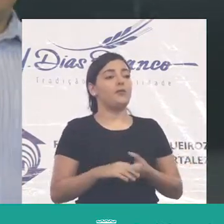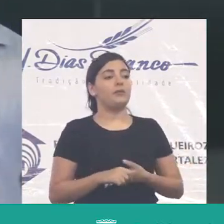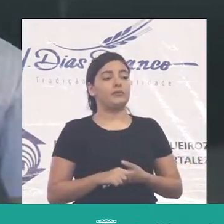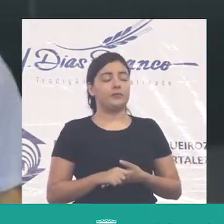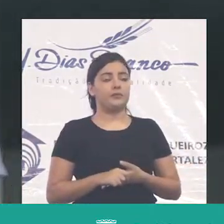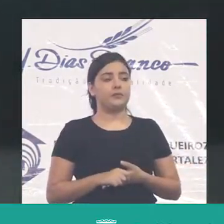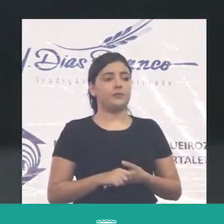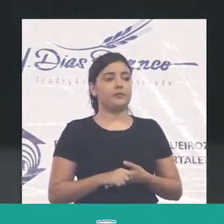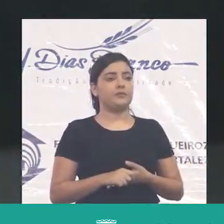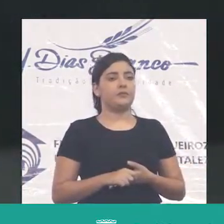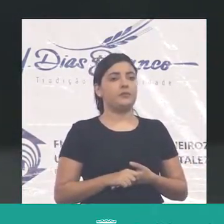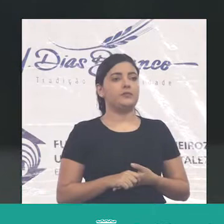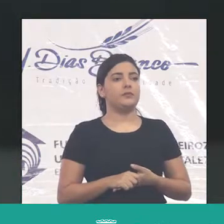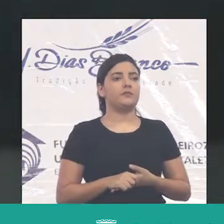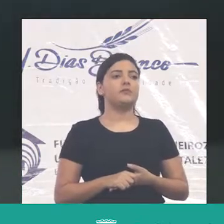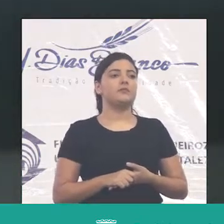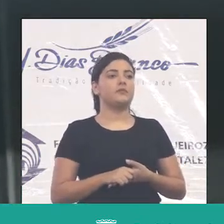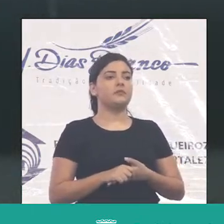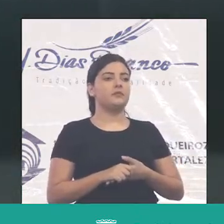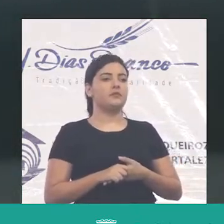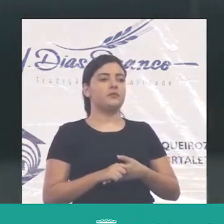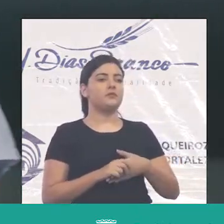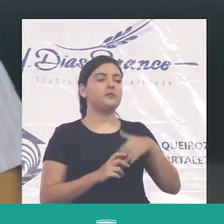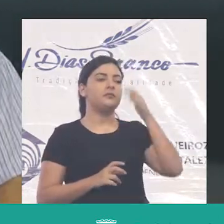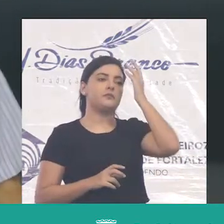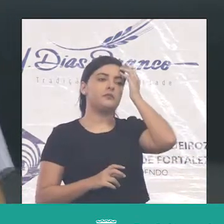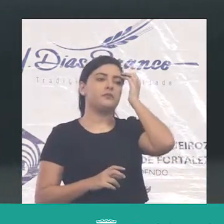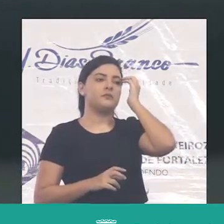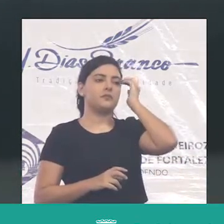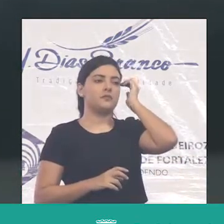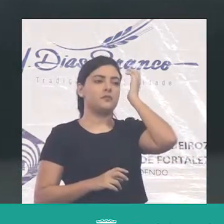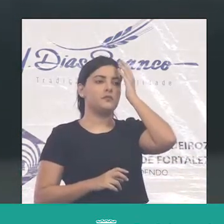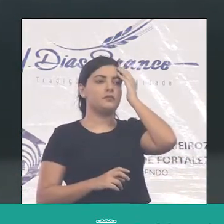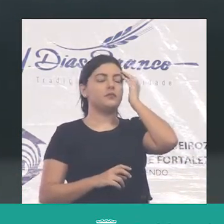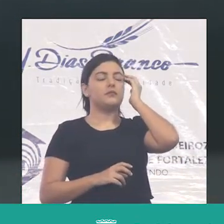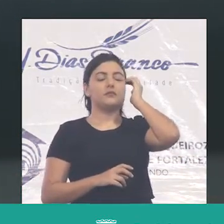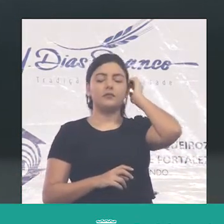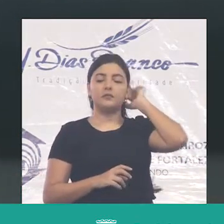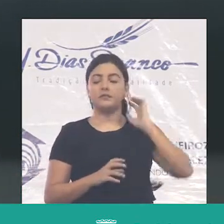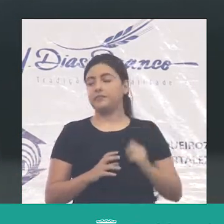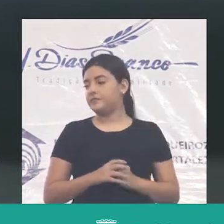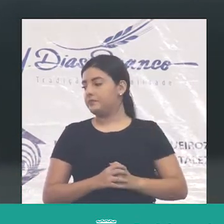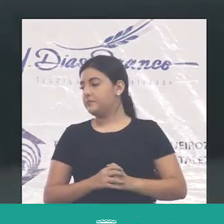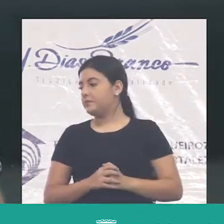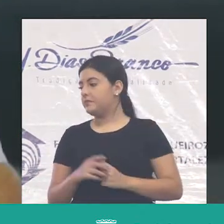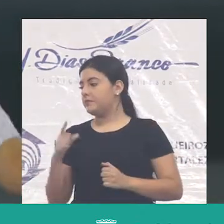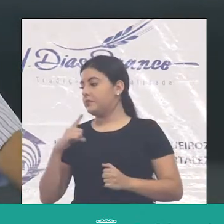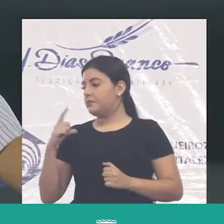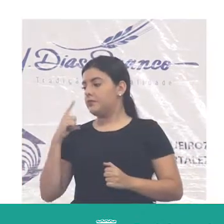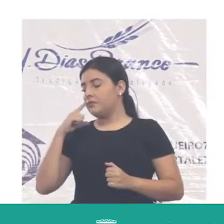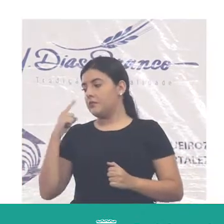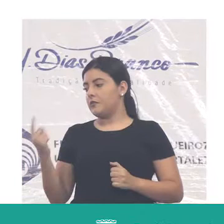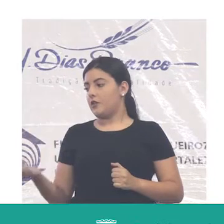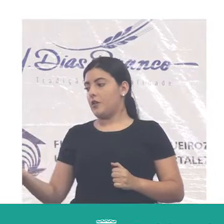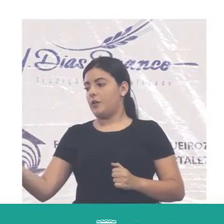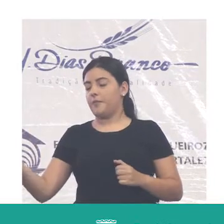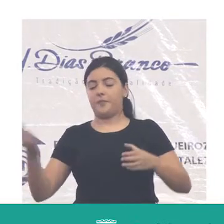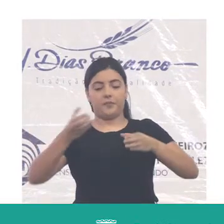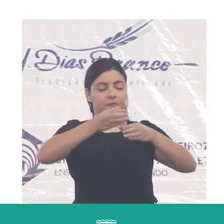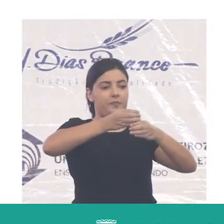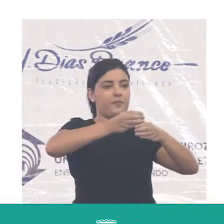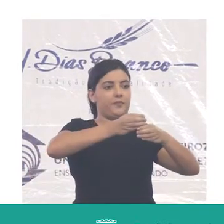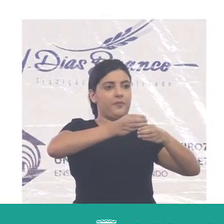objeto. Ora, eu vou representar isso aí facilmente com essa figura que vocês estão vendo aí, ó. Eu tenho um